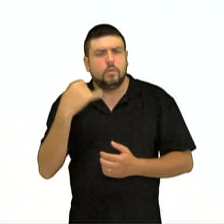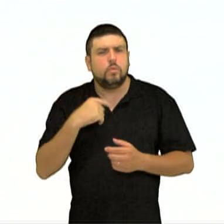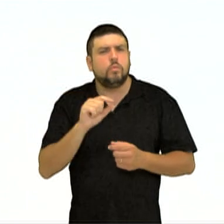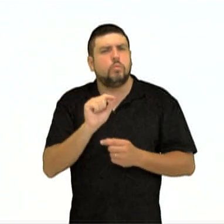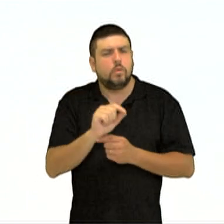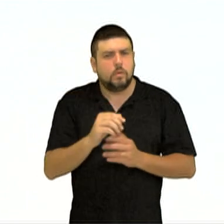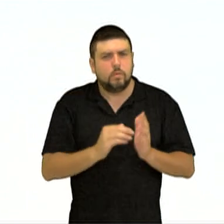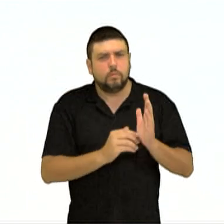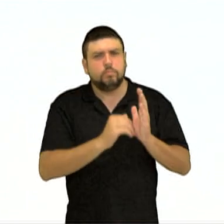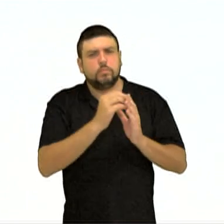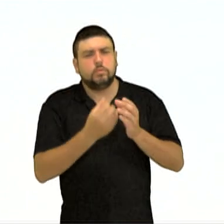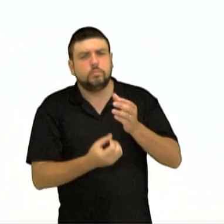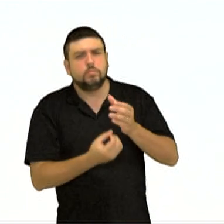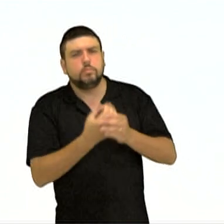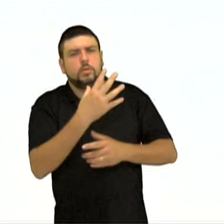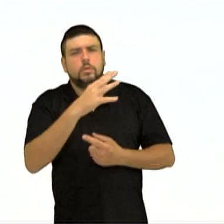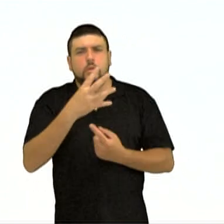mesmo?